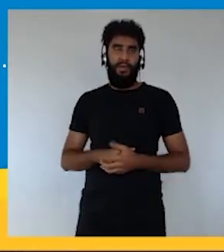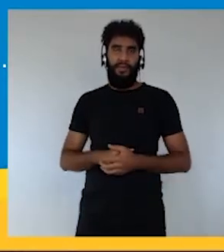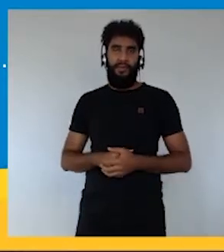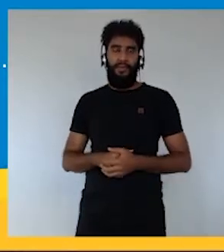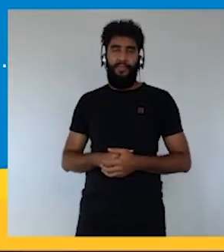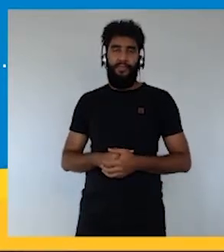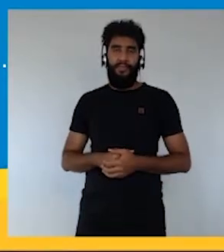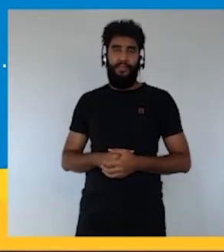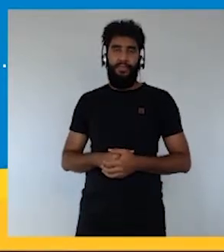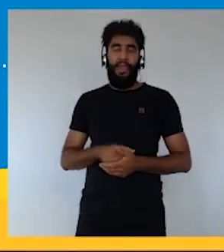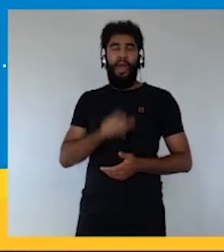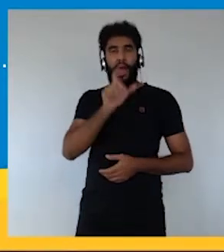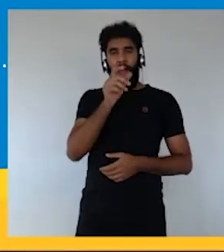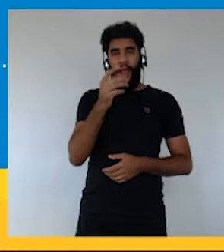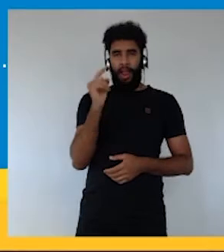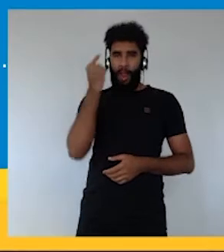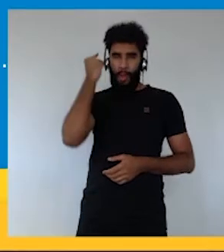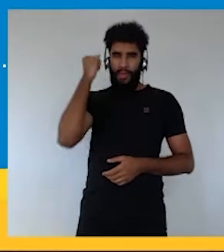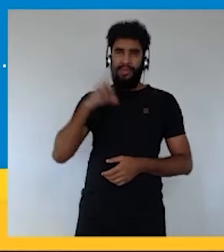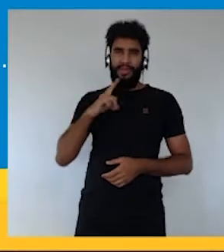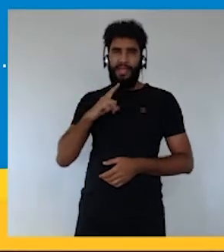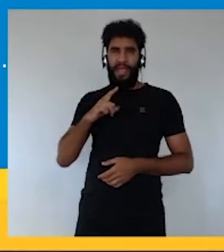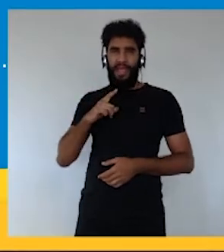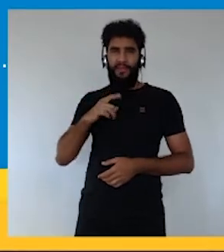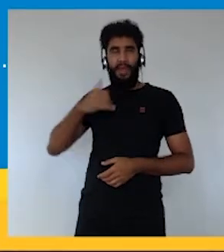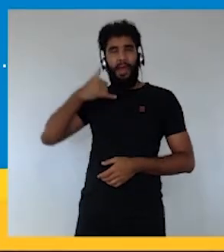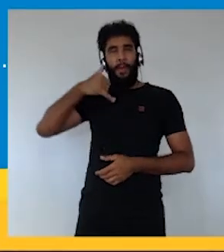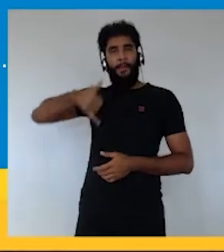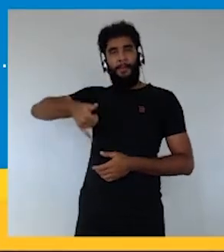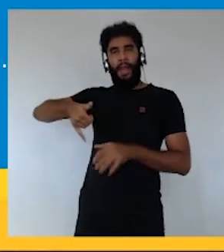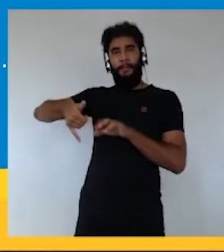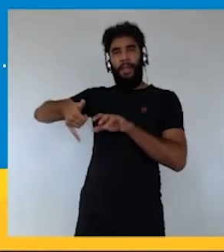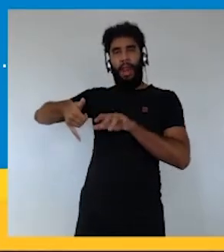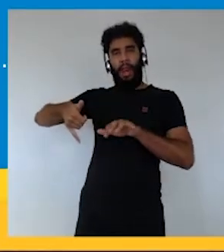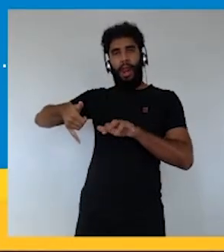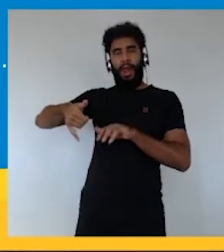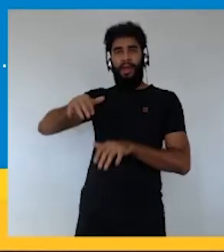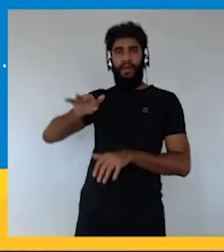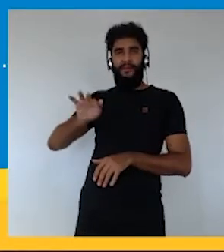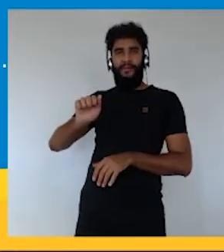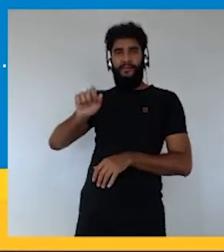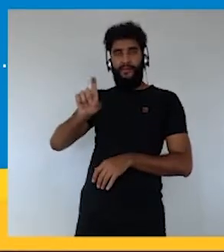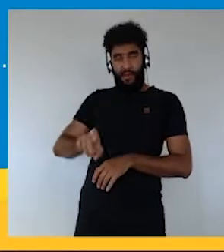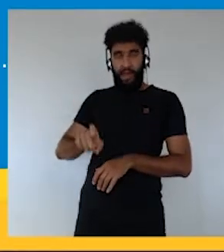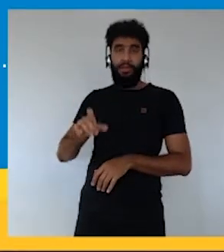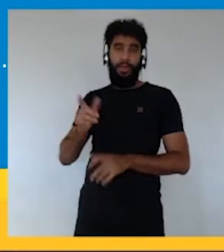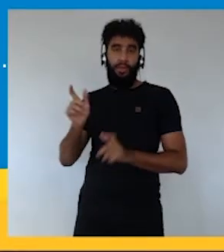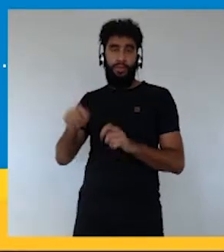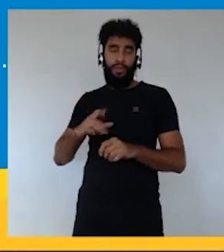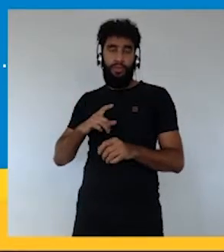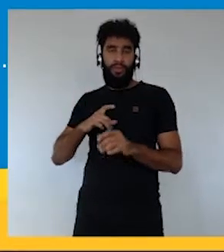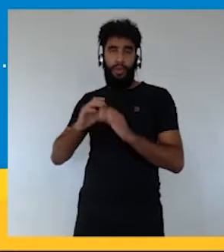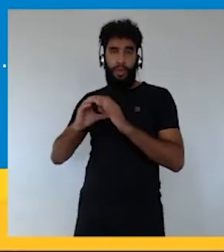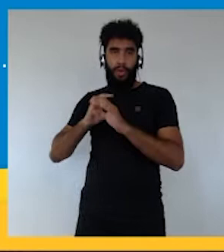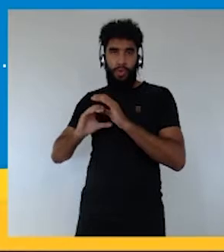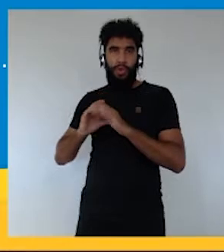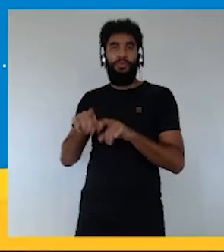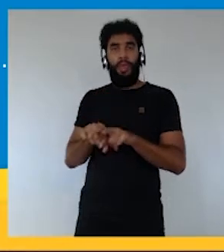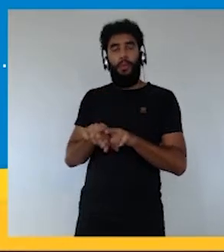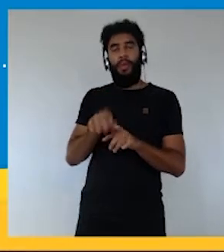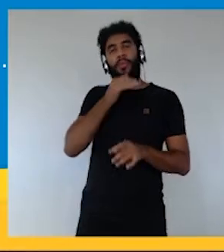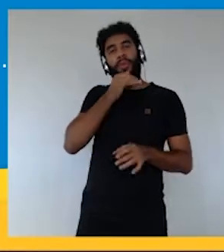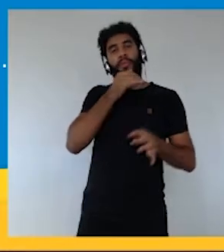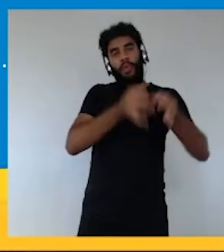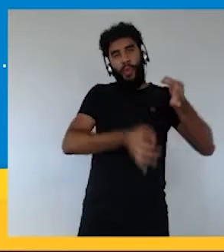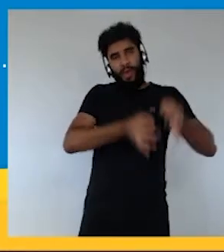já teve um momento em que o fax teve uma importância, porque com ele você se comunicava, inclusive com a justiça,